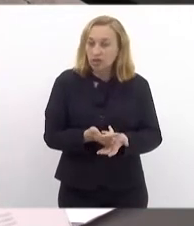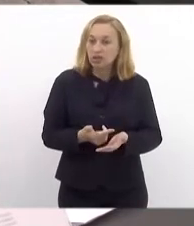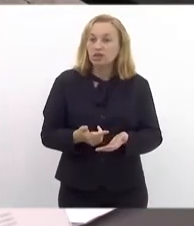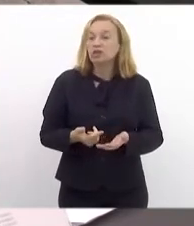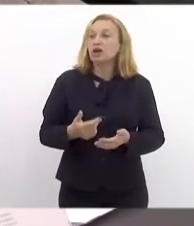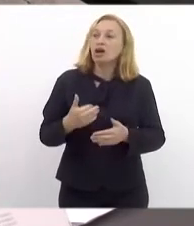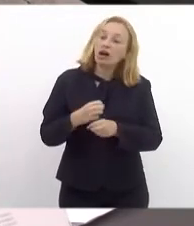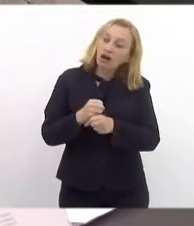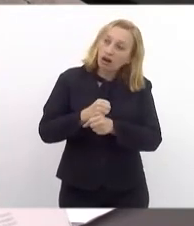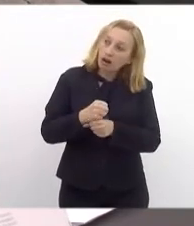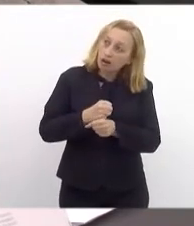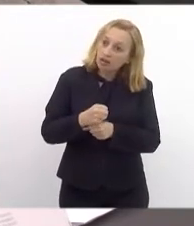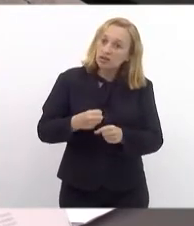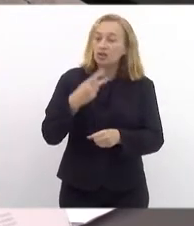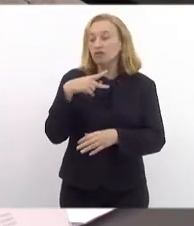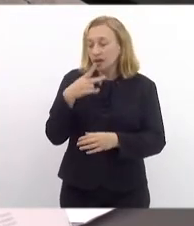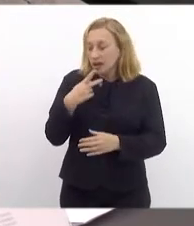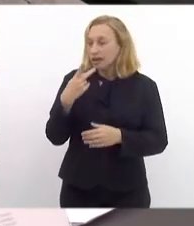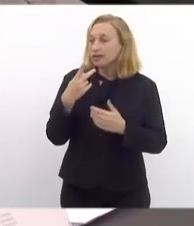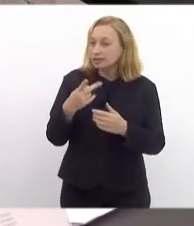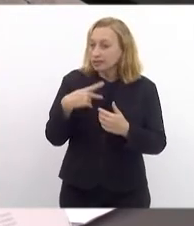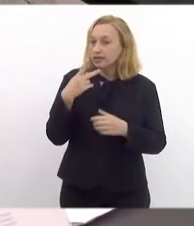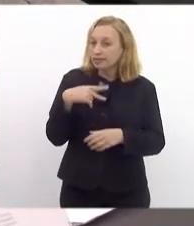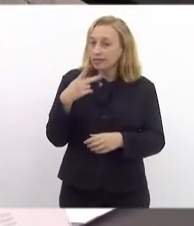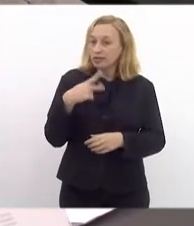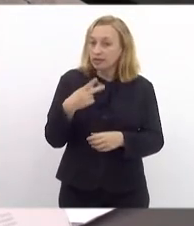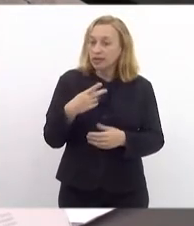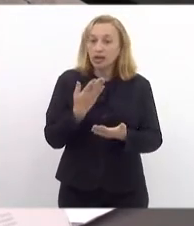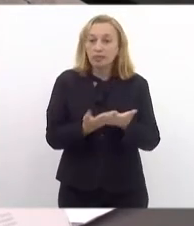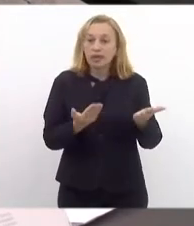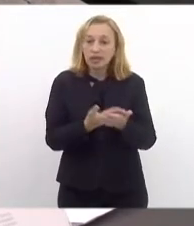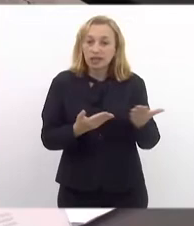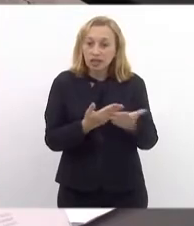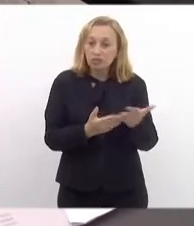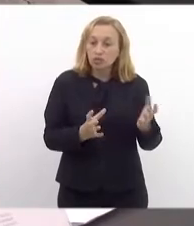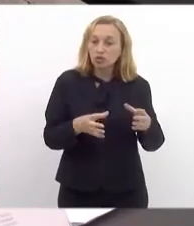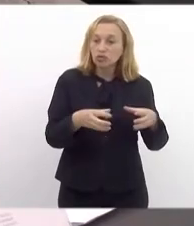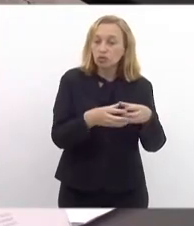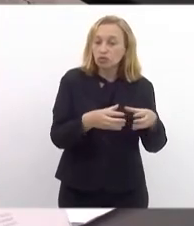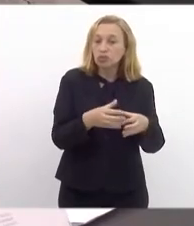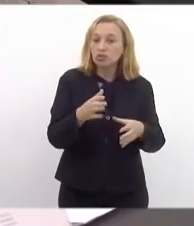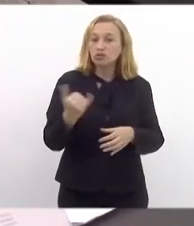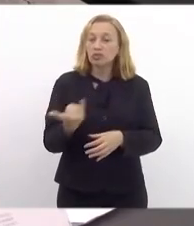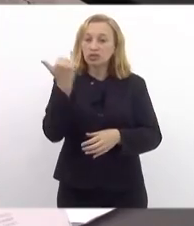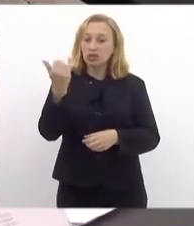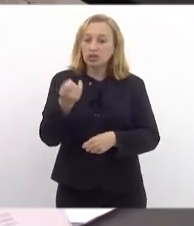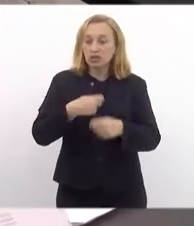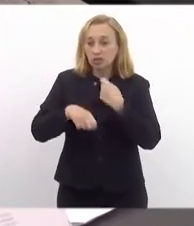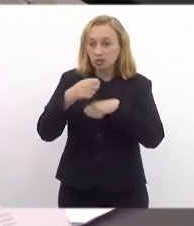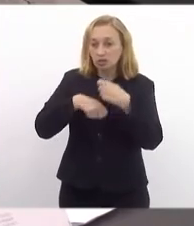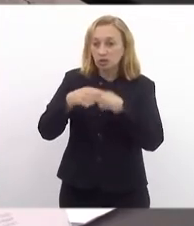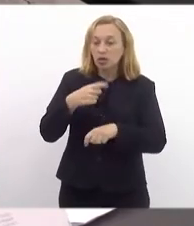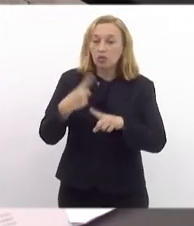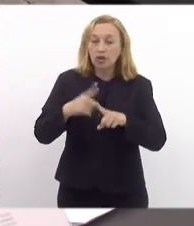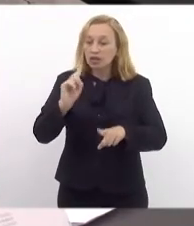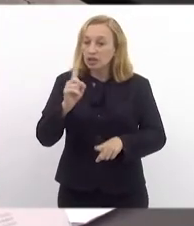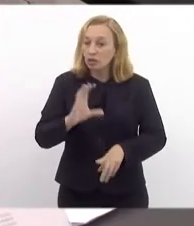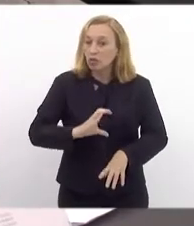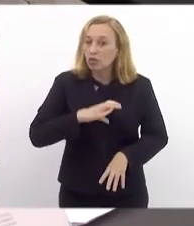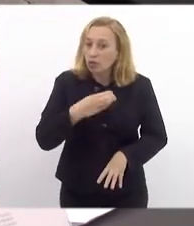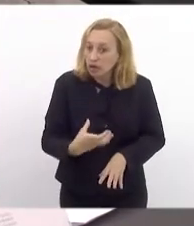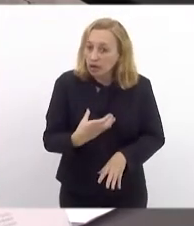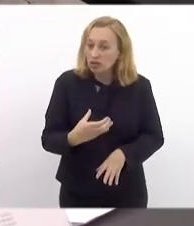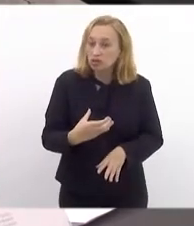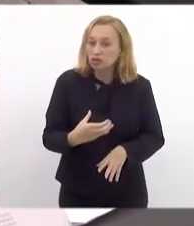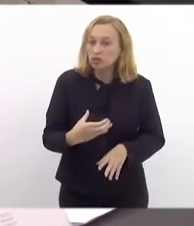longo de anos eu me bate muito Contra isso nós perdemos setores importantes da nossa economia porque não fomos ousados e